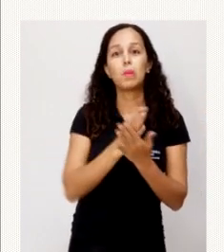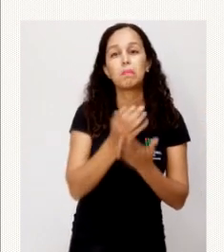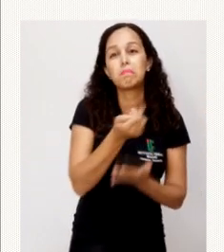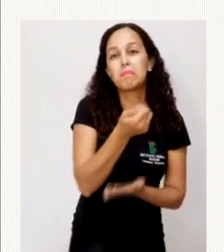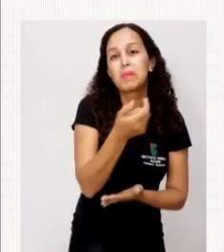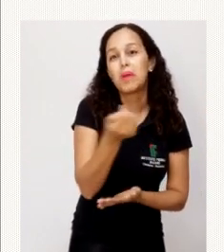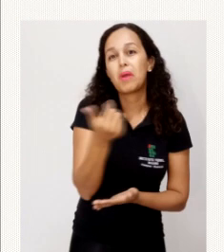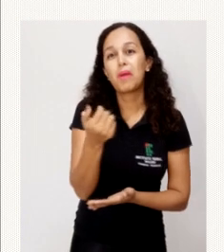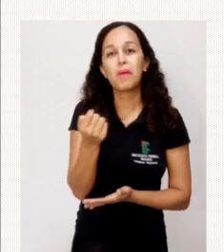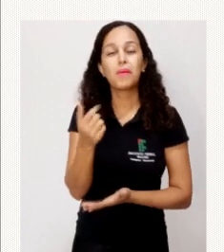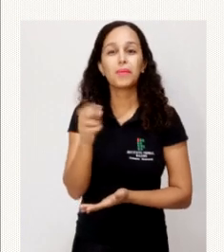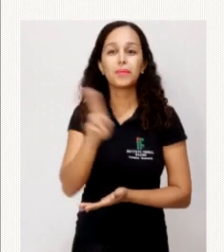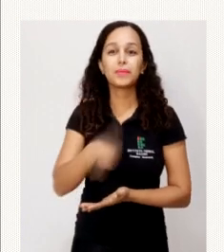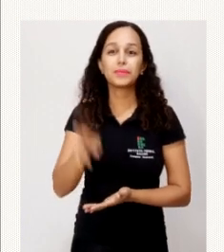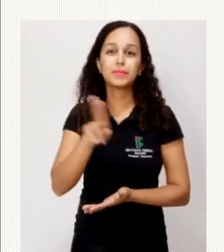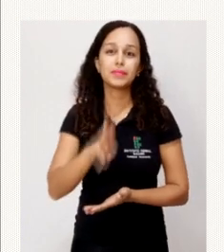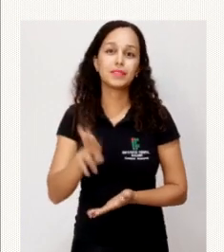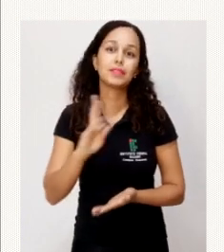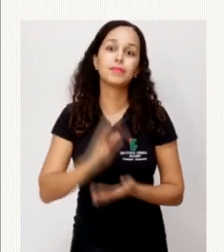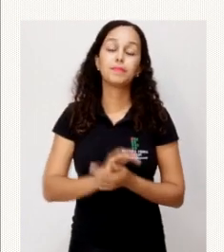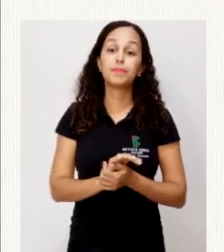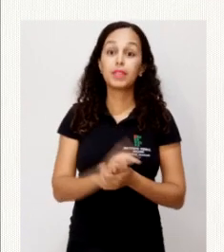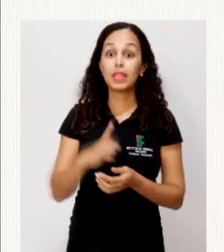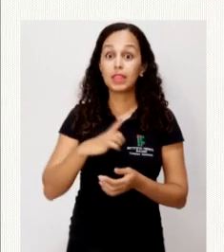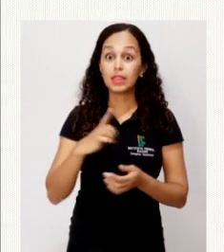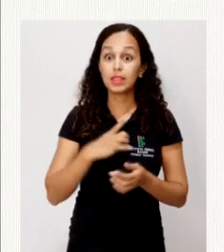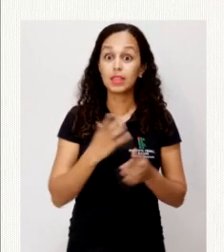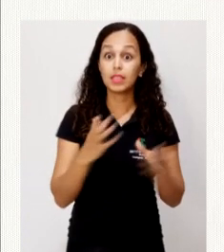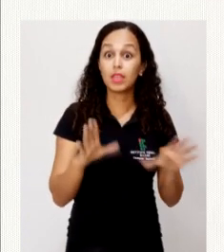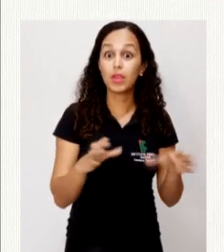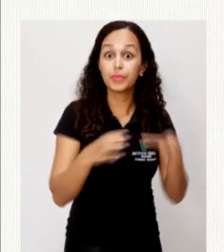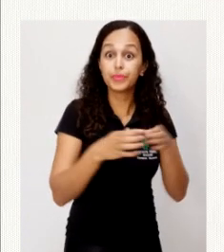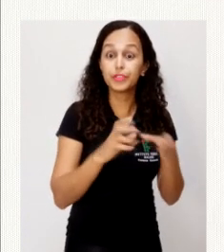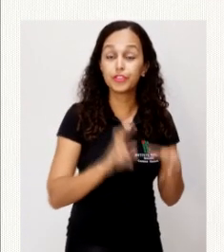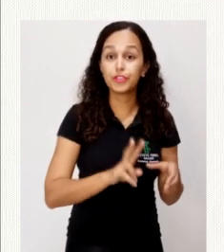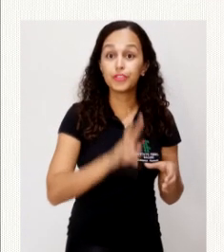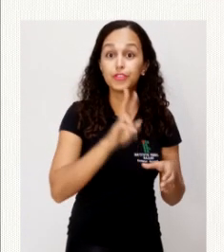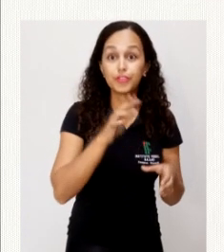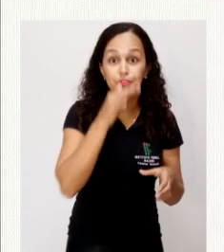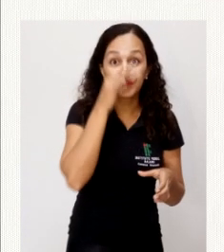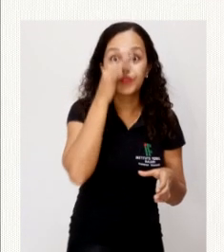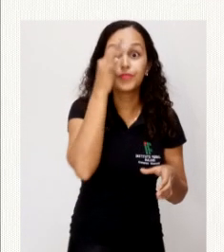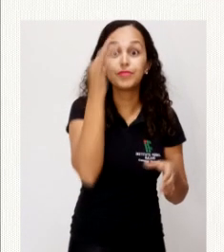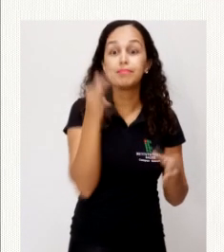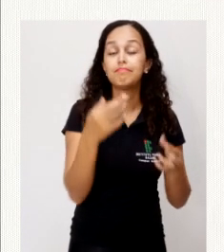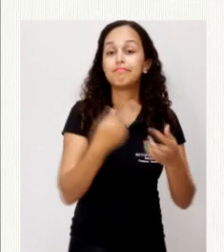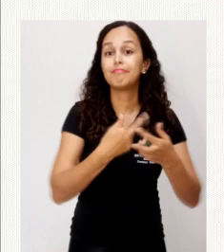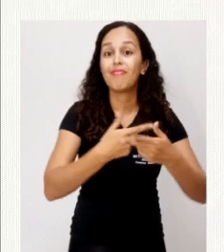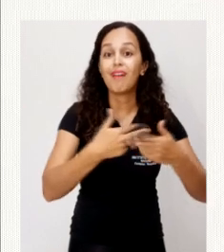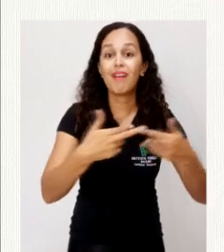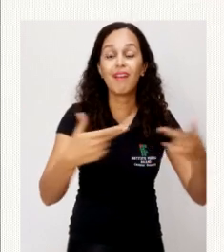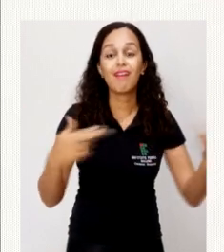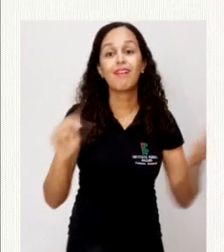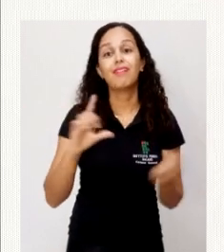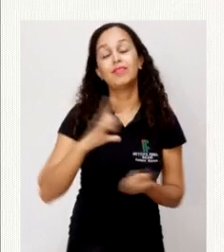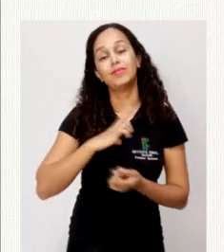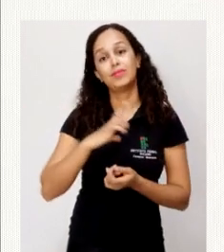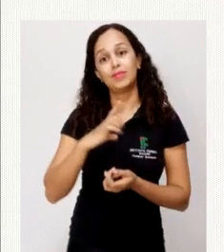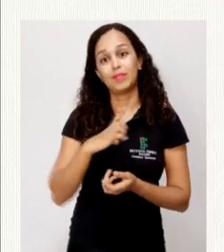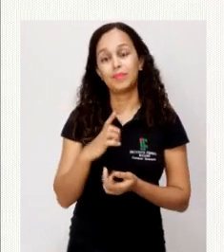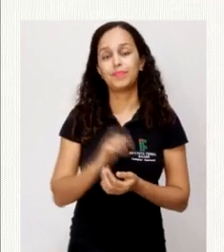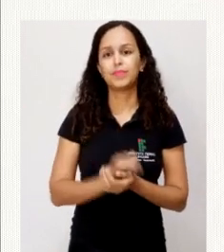essa preocupação se dá diante da abundância de espécies de vegetais comestíveis que a natureza nos